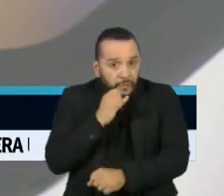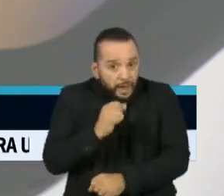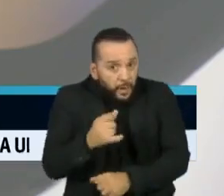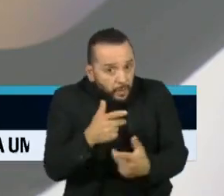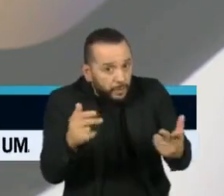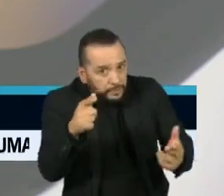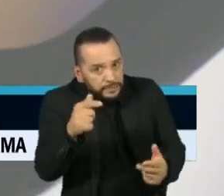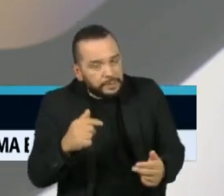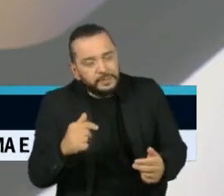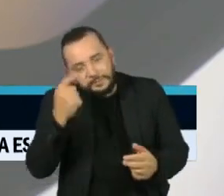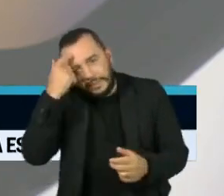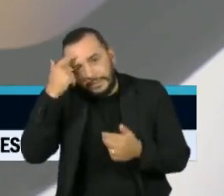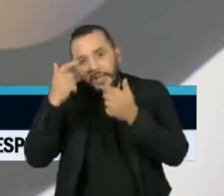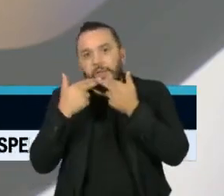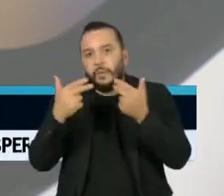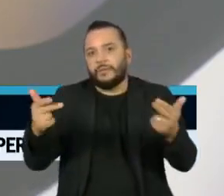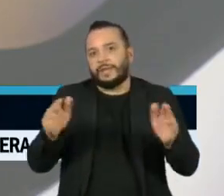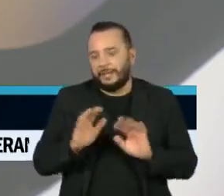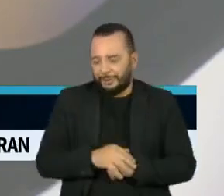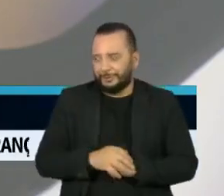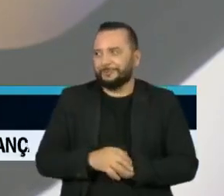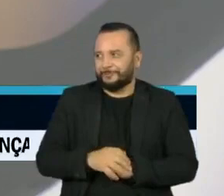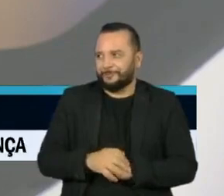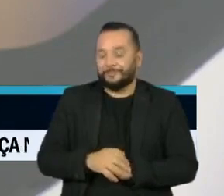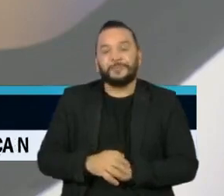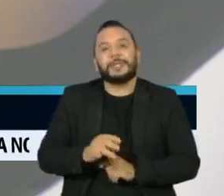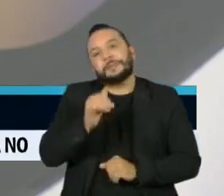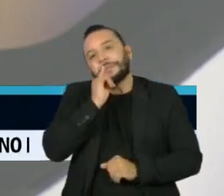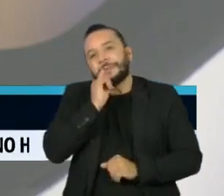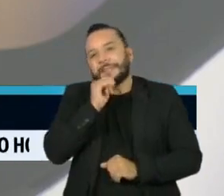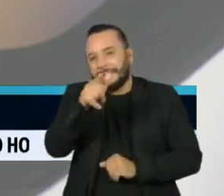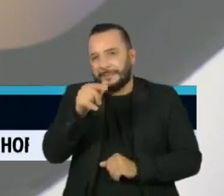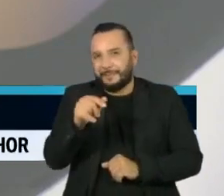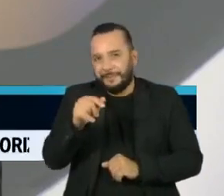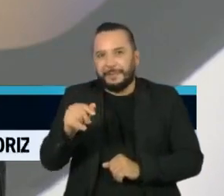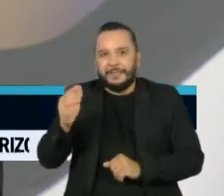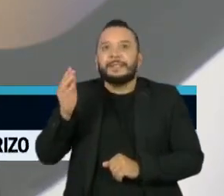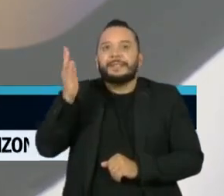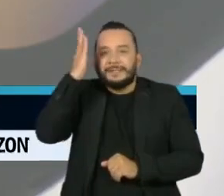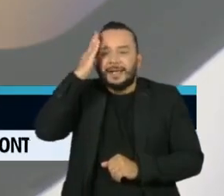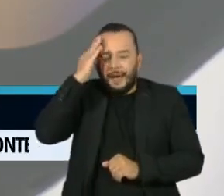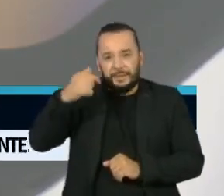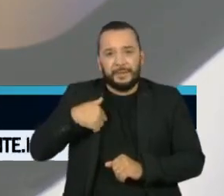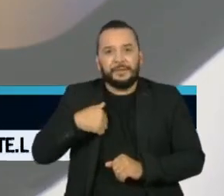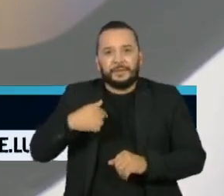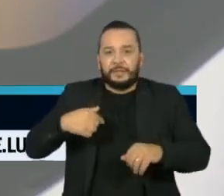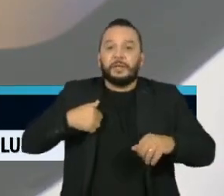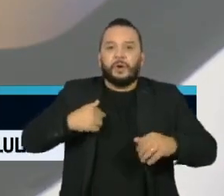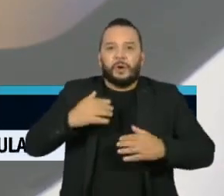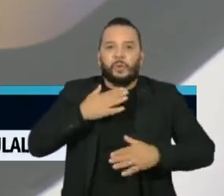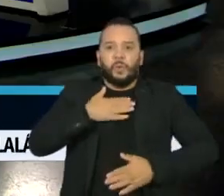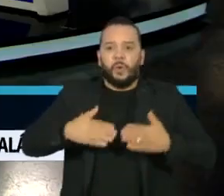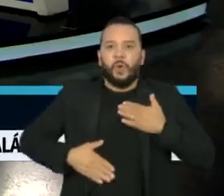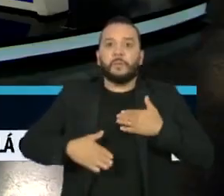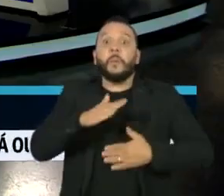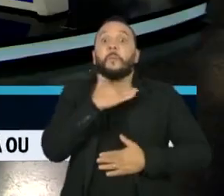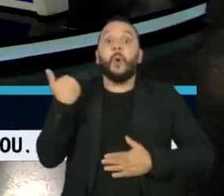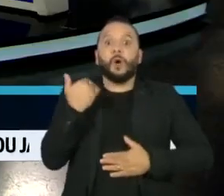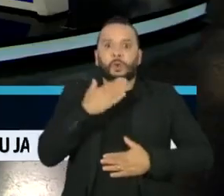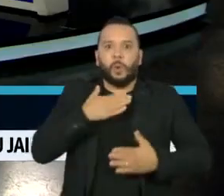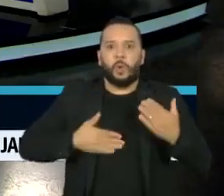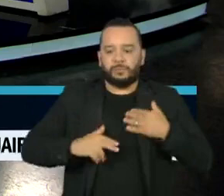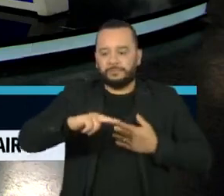para alguns de vocês. Quando a gente, na autópsia, vê, olha no pulmão, no coração,